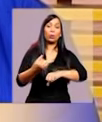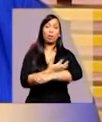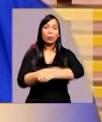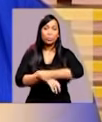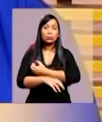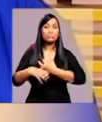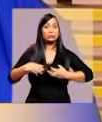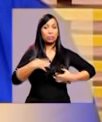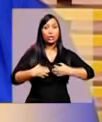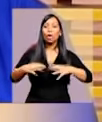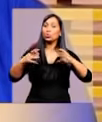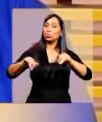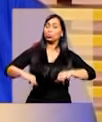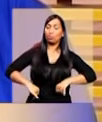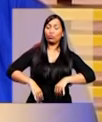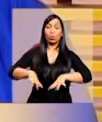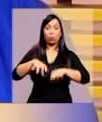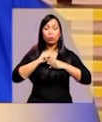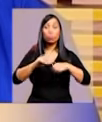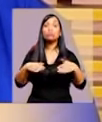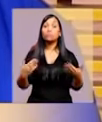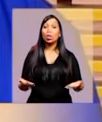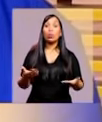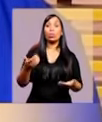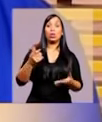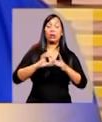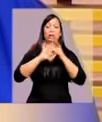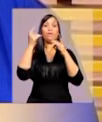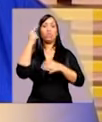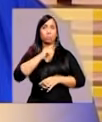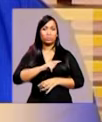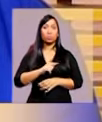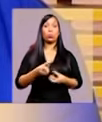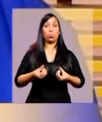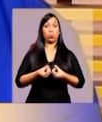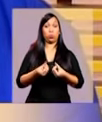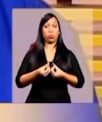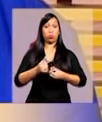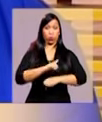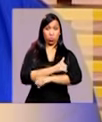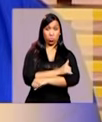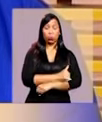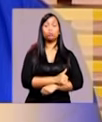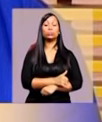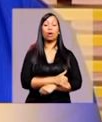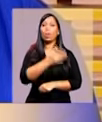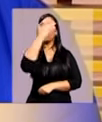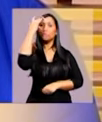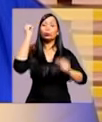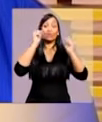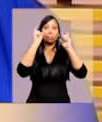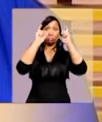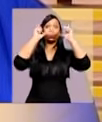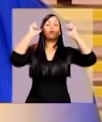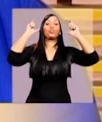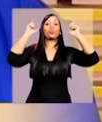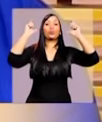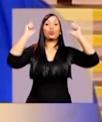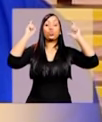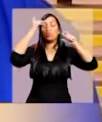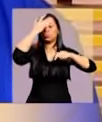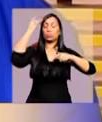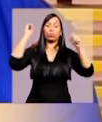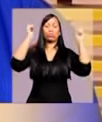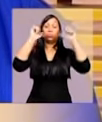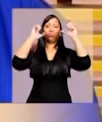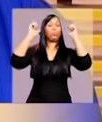emoções perturbadoras e que geram todo o sofrimento. Ele conseguiu se libertar. Buda significa aquele que despertou, significa